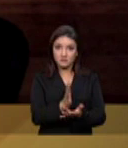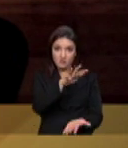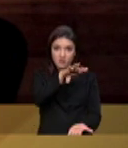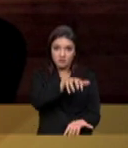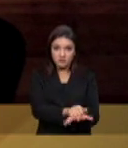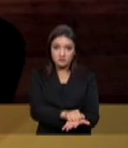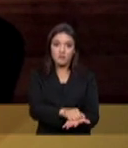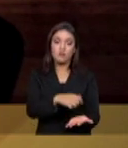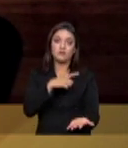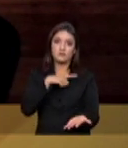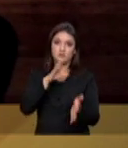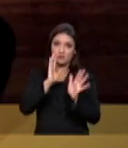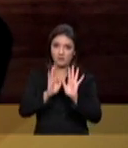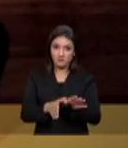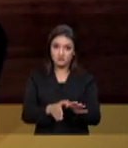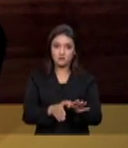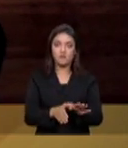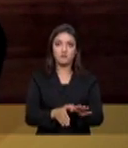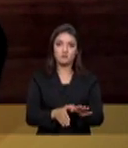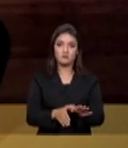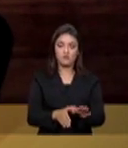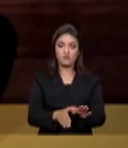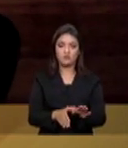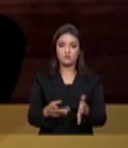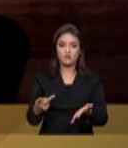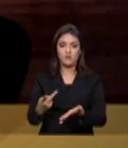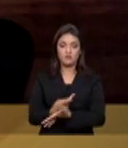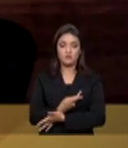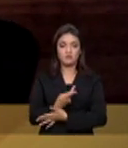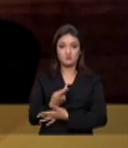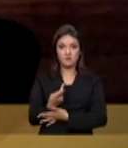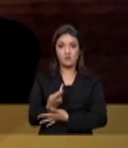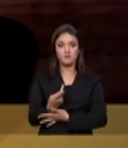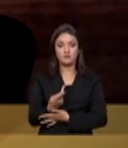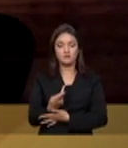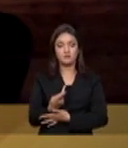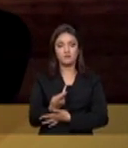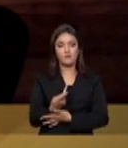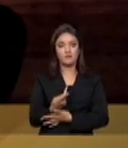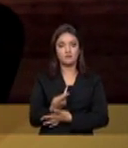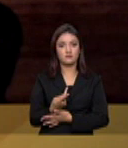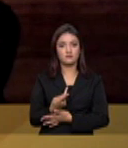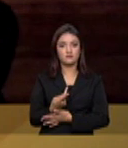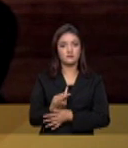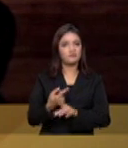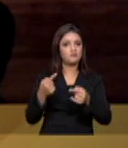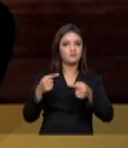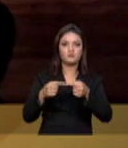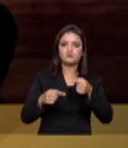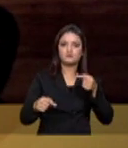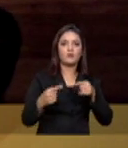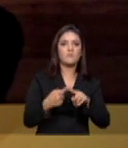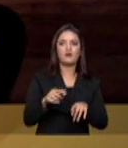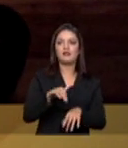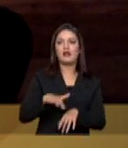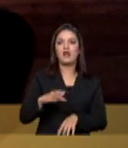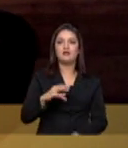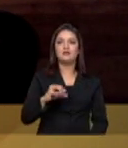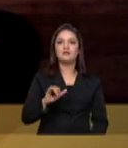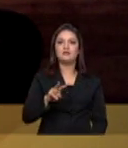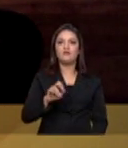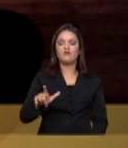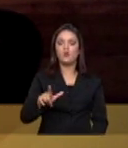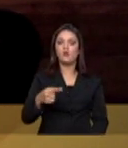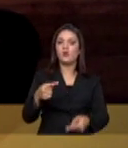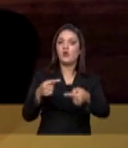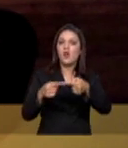presentes em nosso ordenamento Processual Civil não são adequadas para o tratamento de litígios